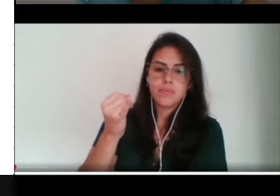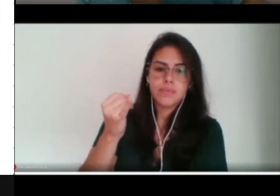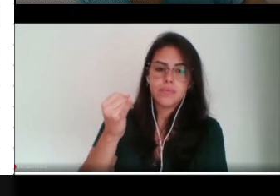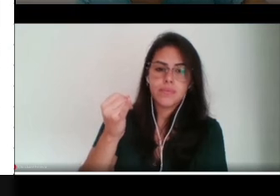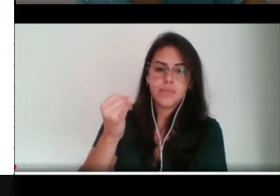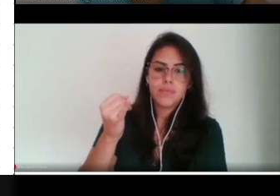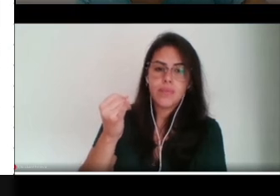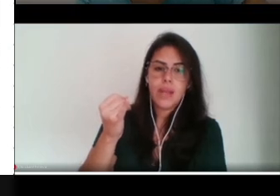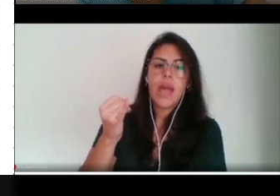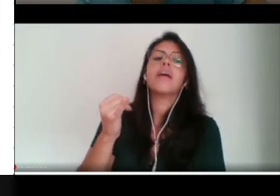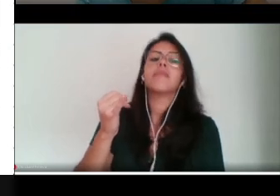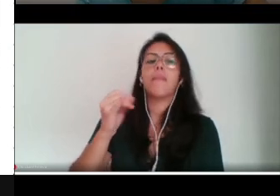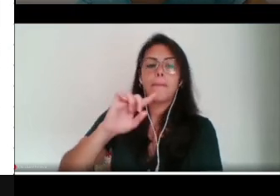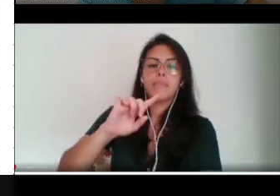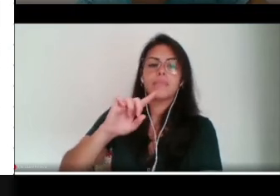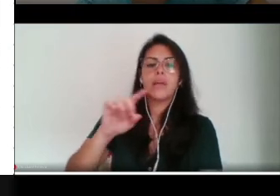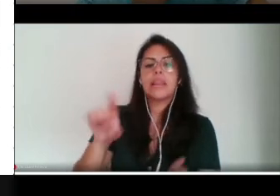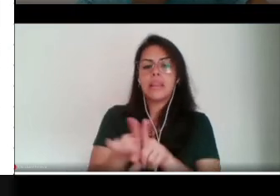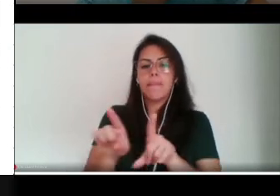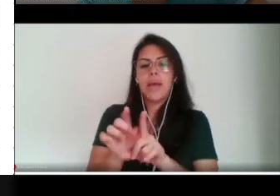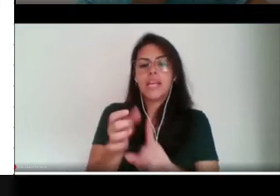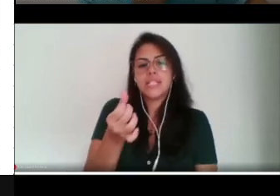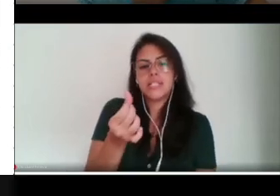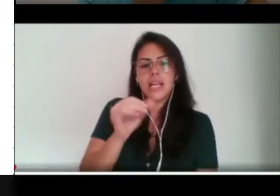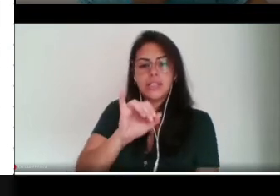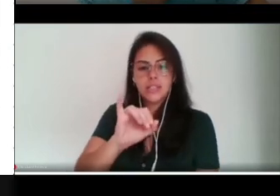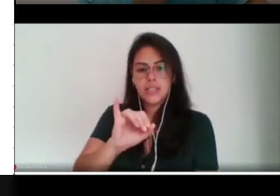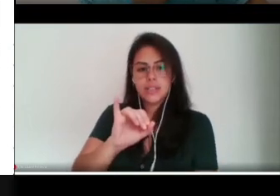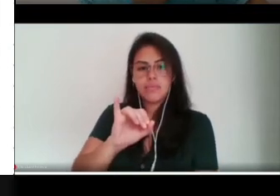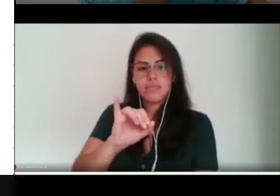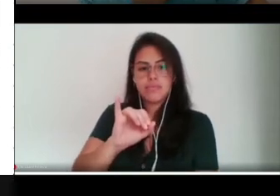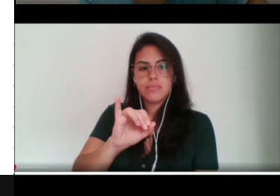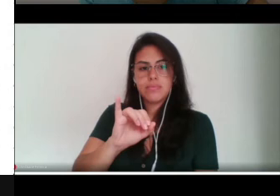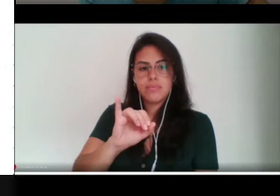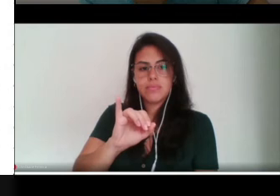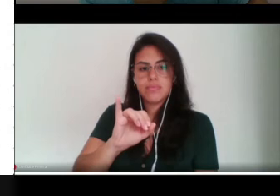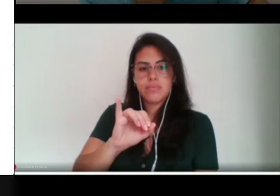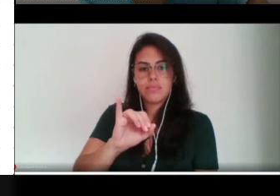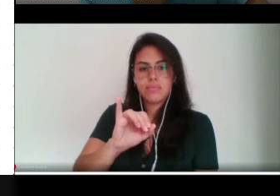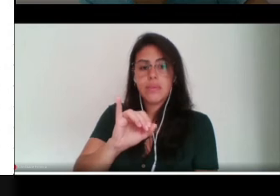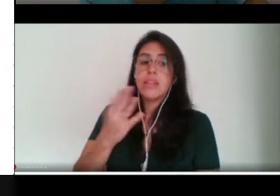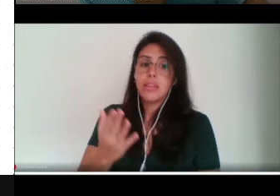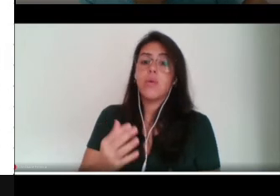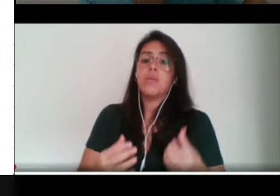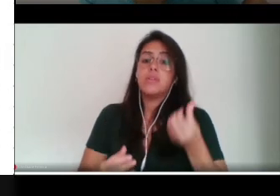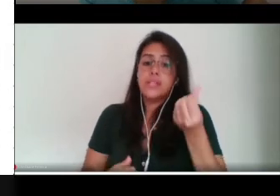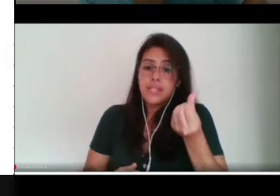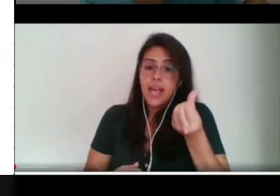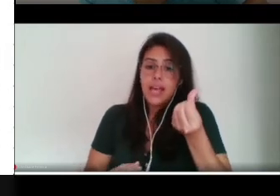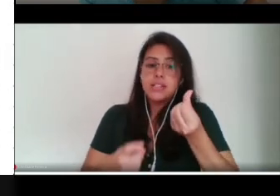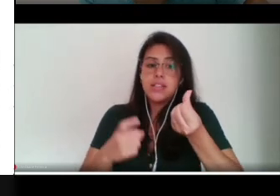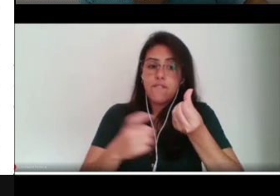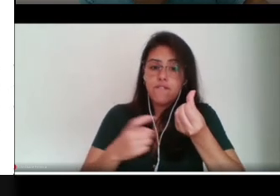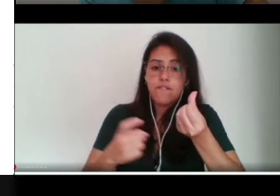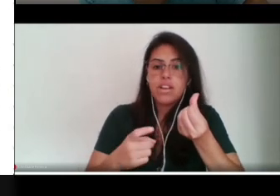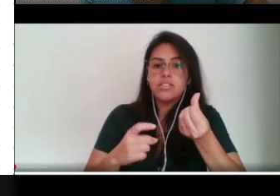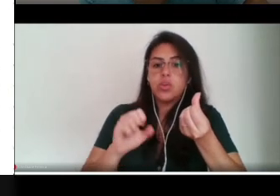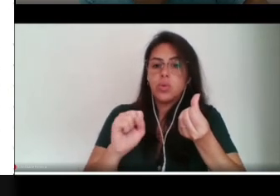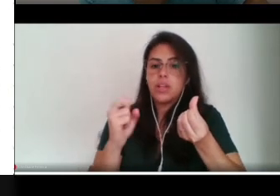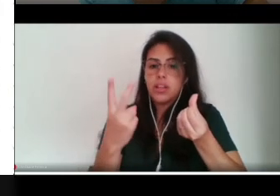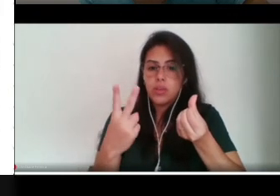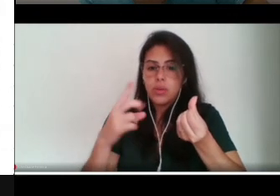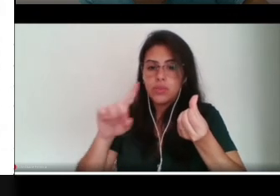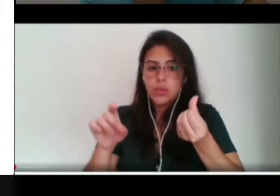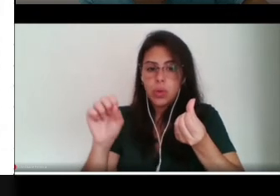vezes 82,8 dá 496,8. E a direção, ela é menos K. Por